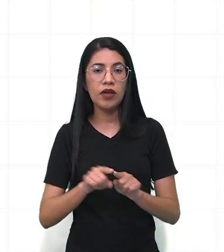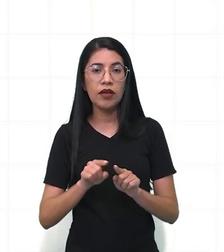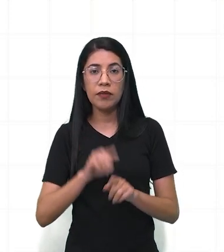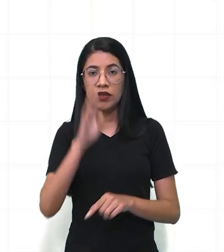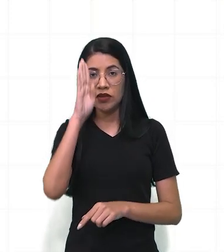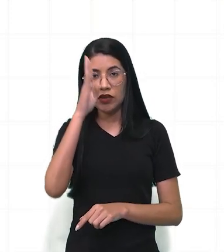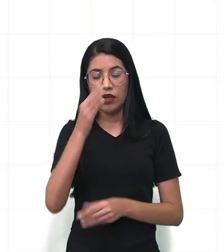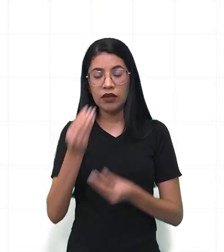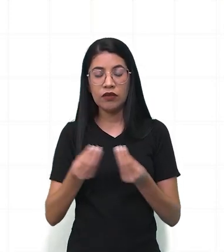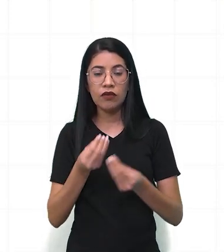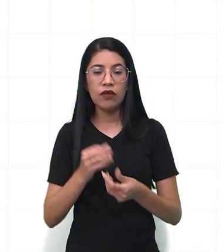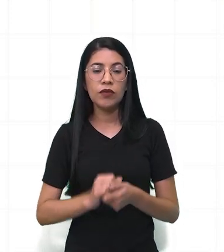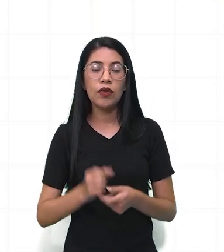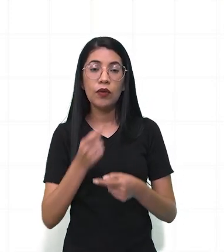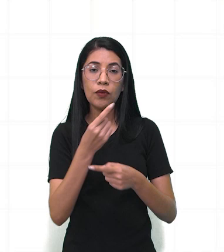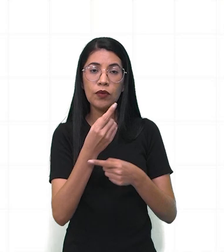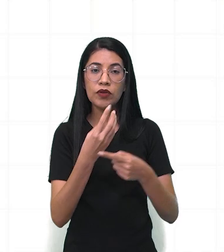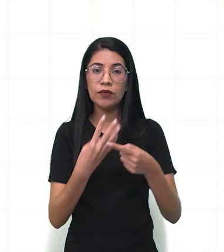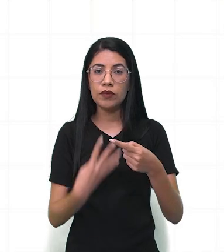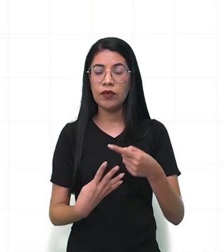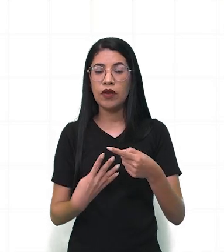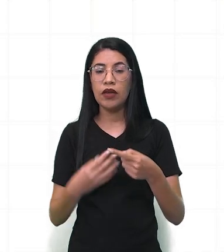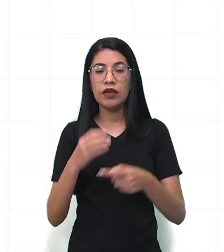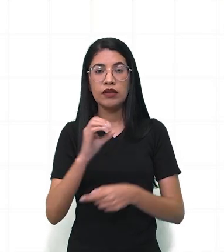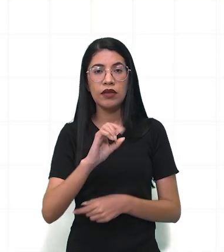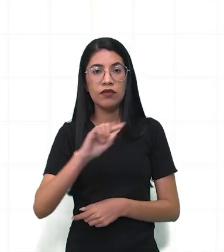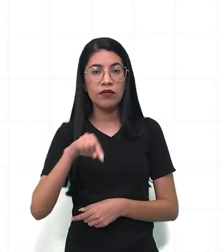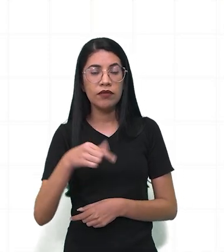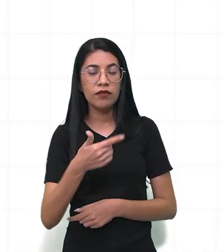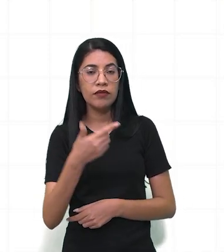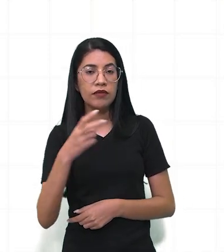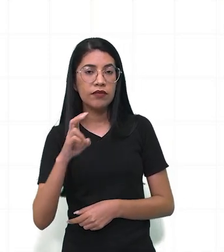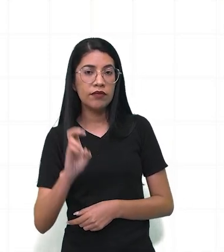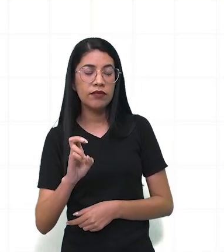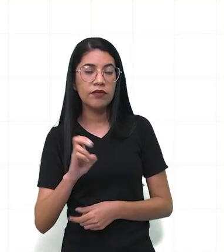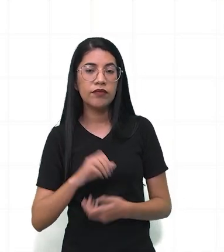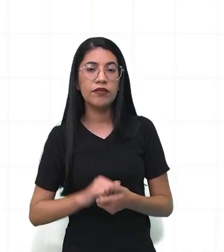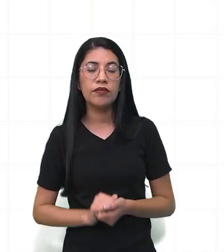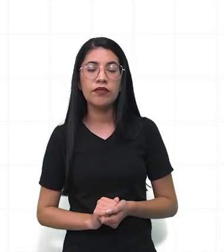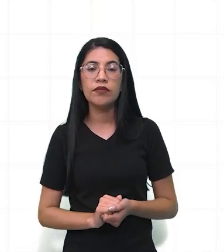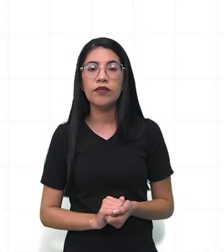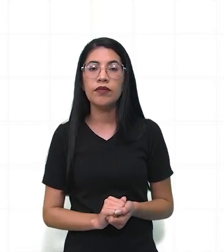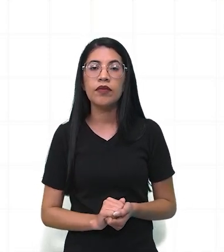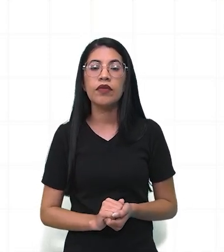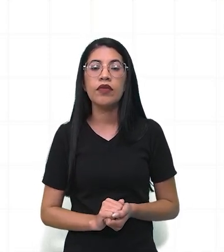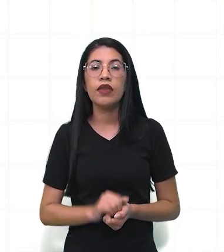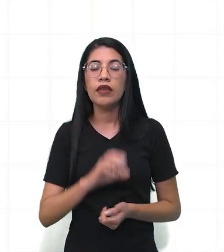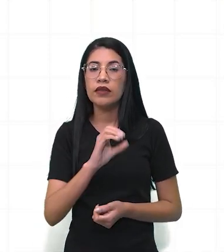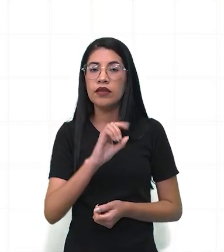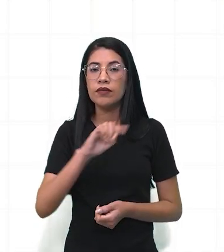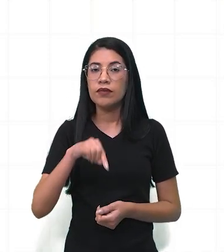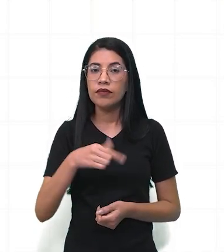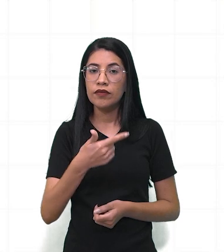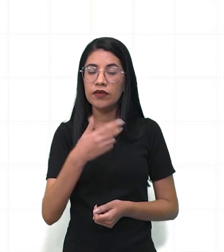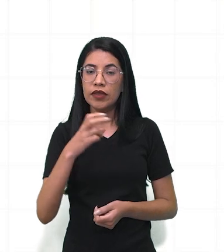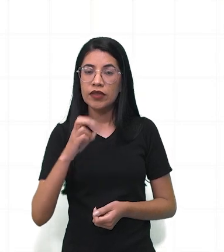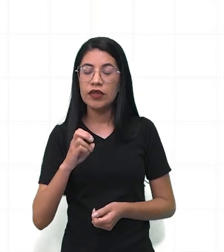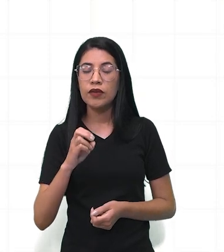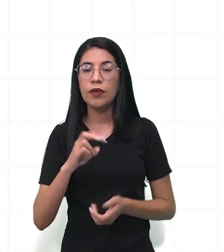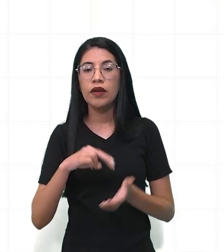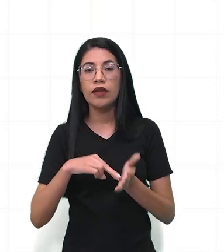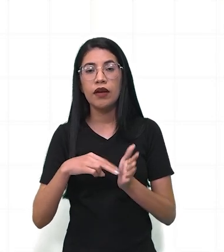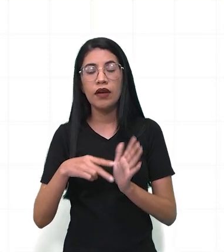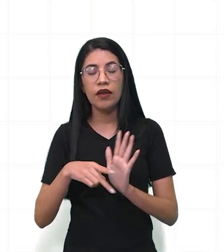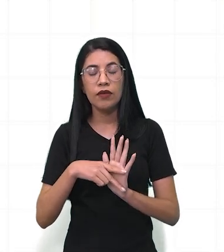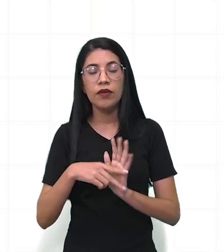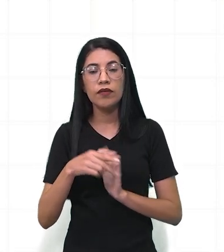é 0,25. E 0,25 é 25%, que é 25 sobre 100.